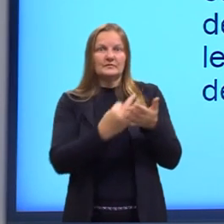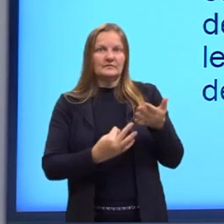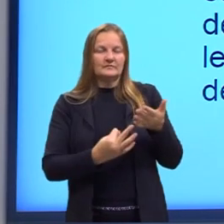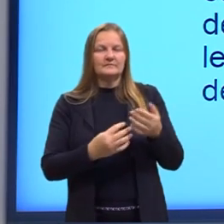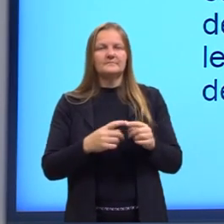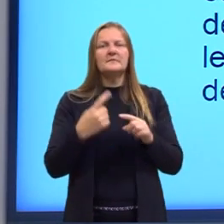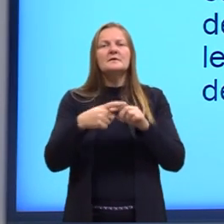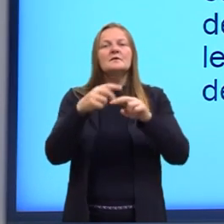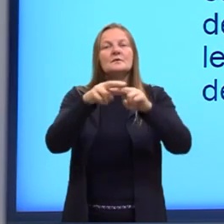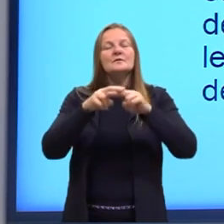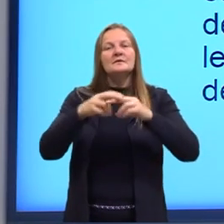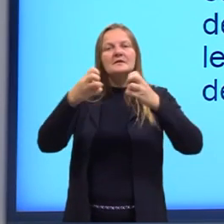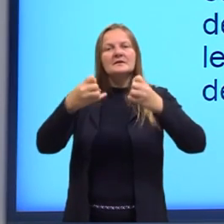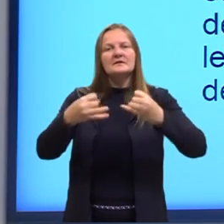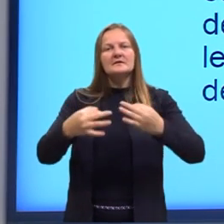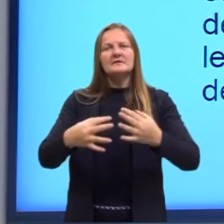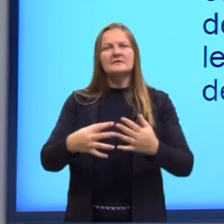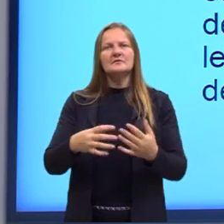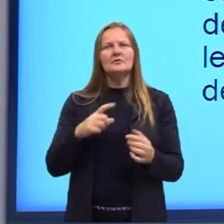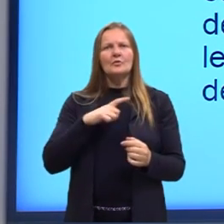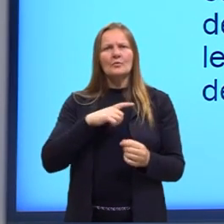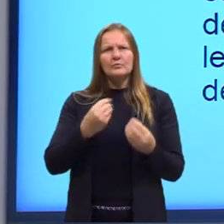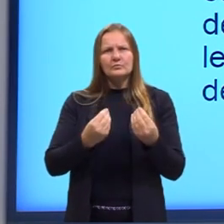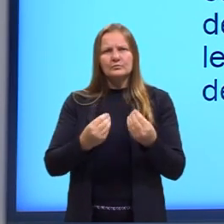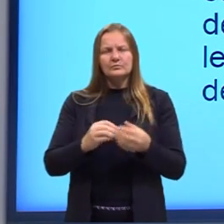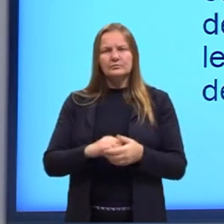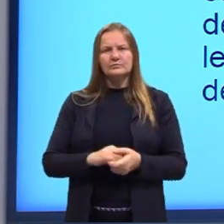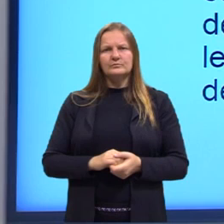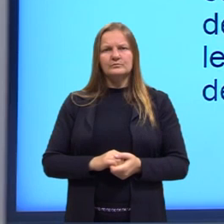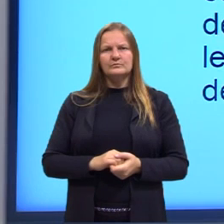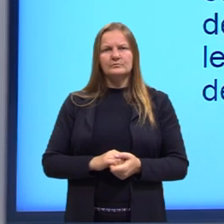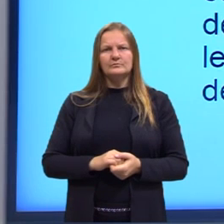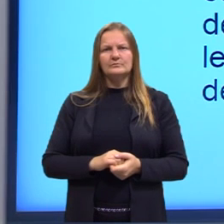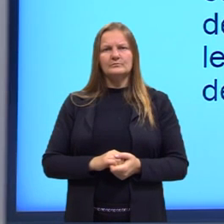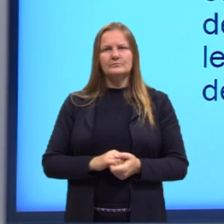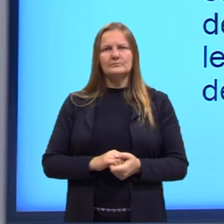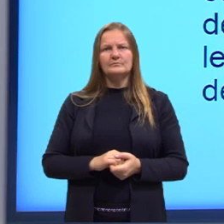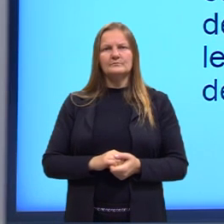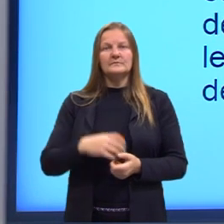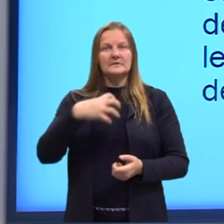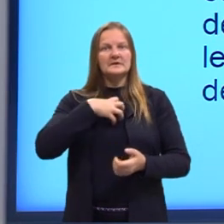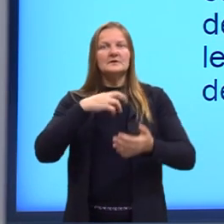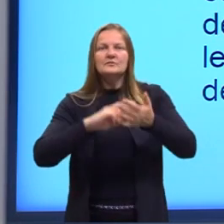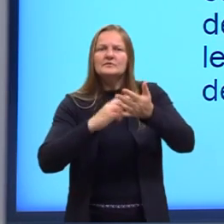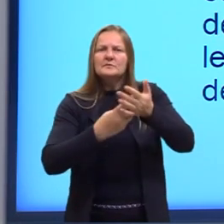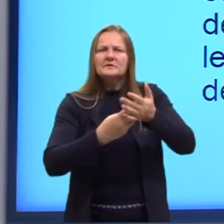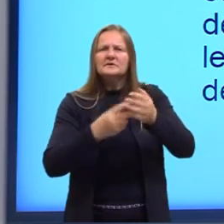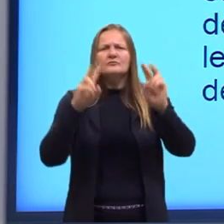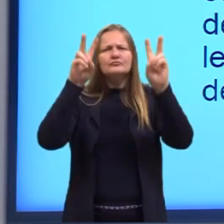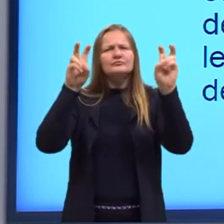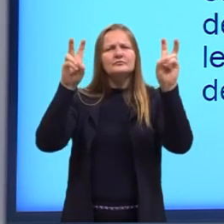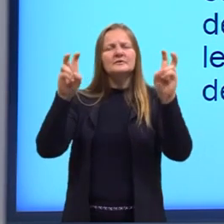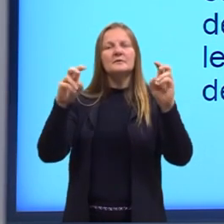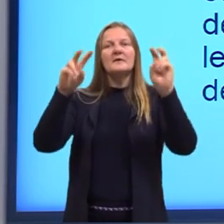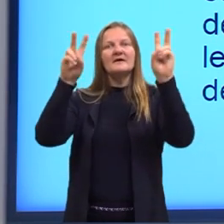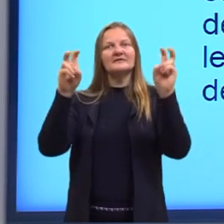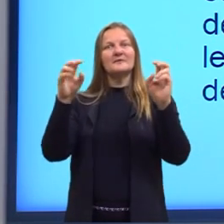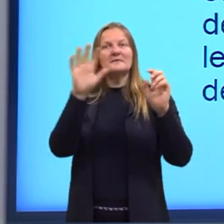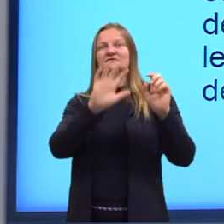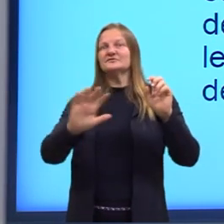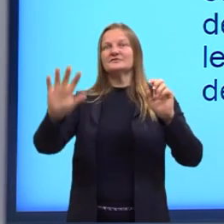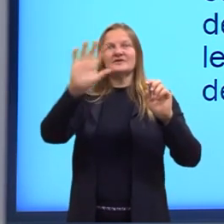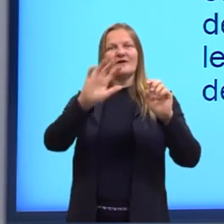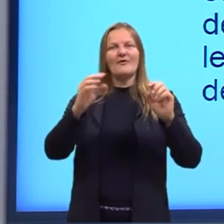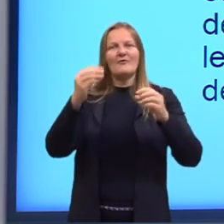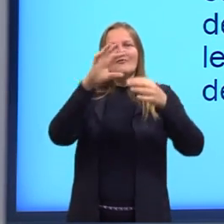para que um texto seja coerente semanticamente e ele precisa falar de um mesmo assunto